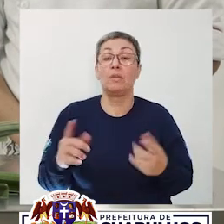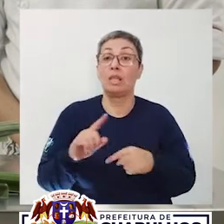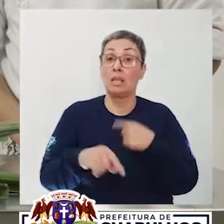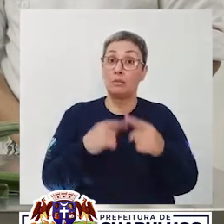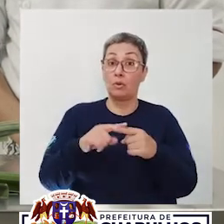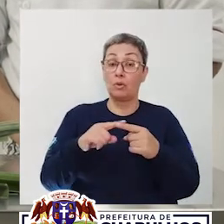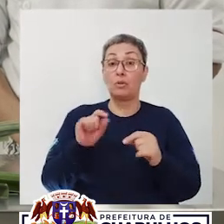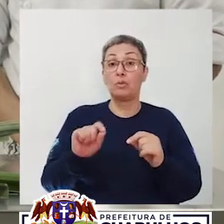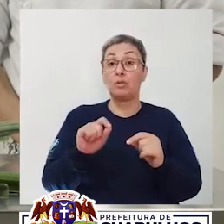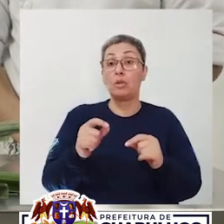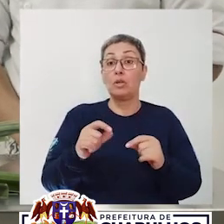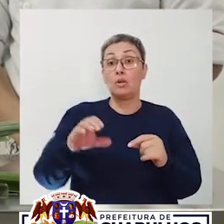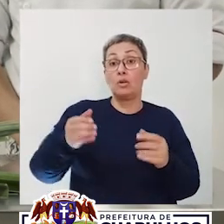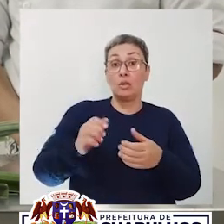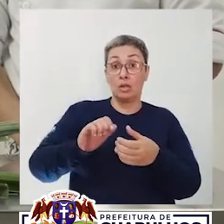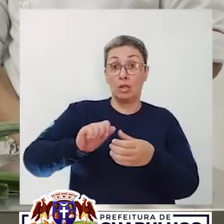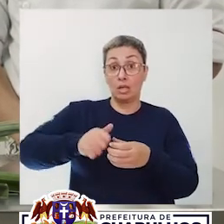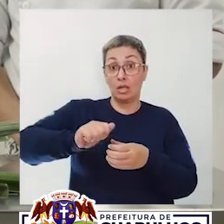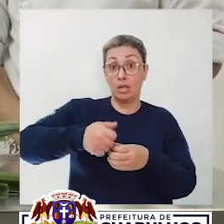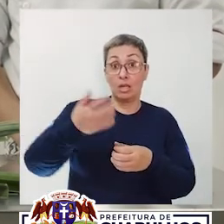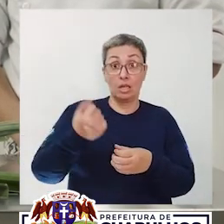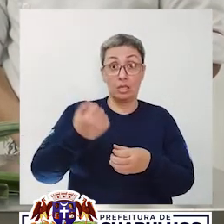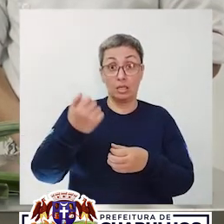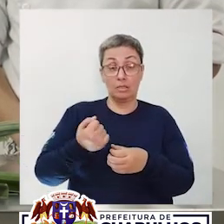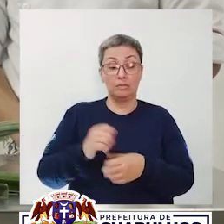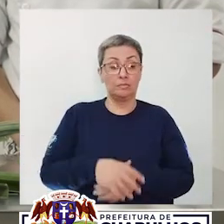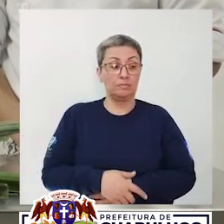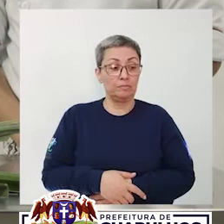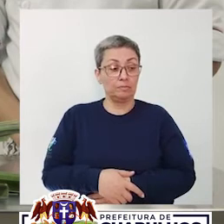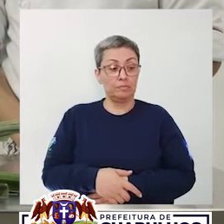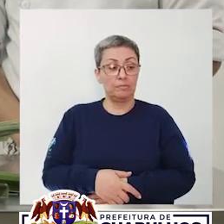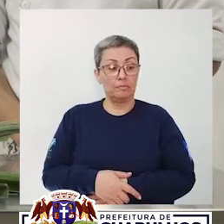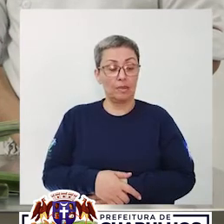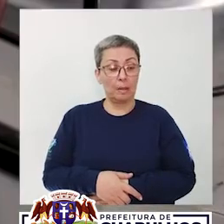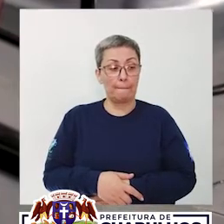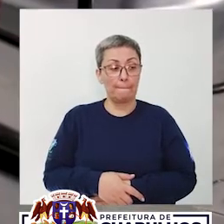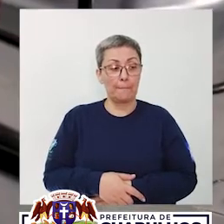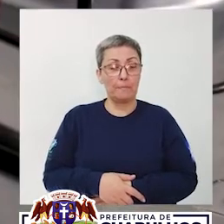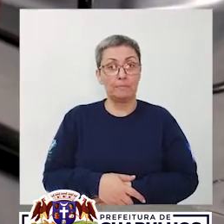tá? Depois nós colocamos um creme de leite no alho poró.